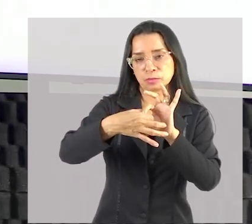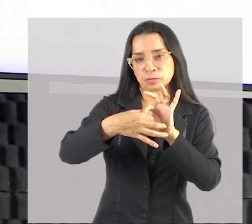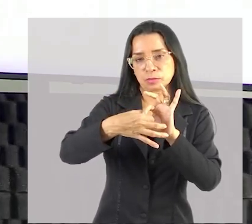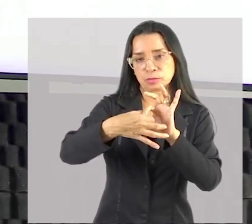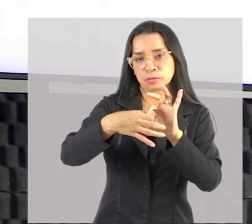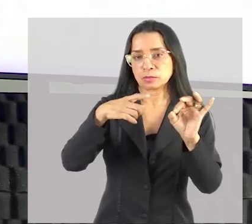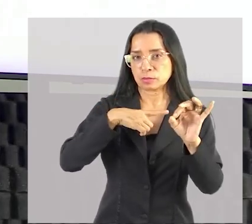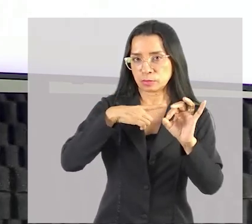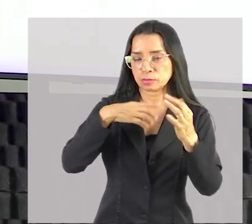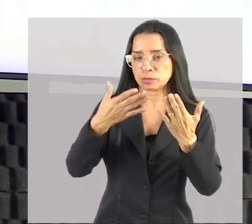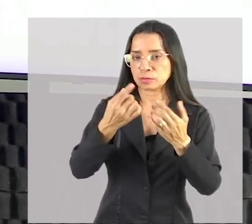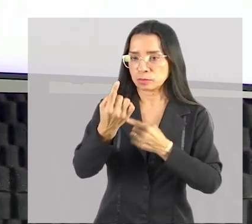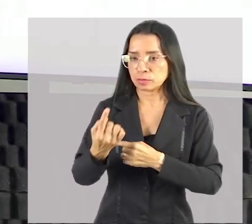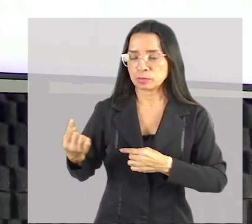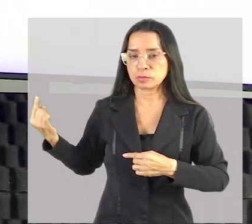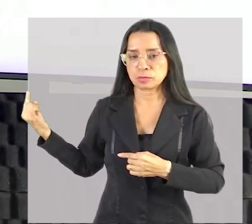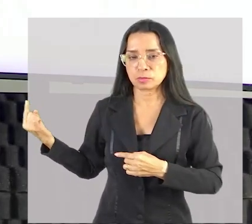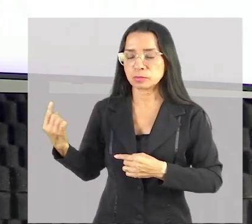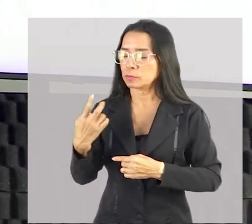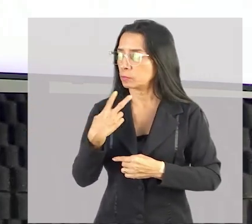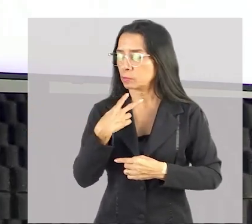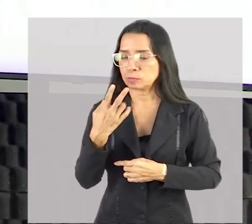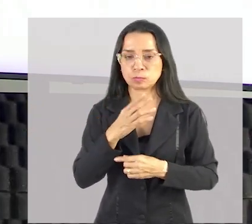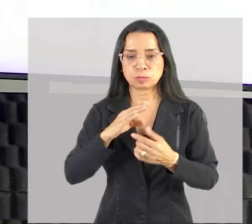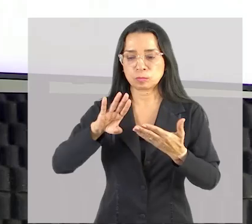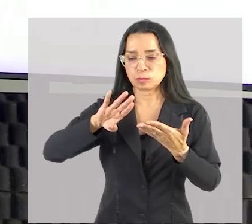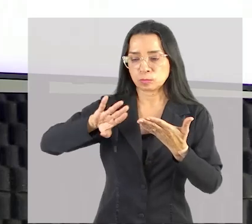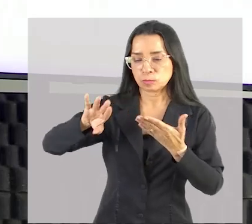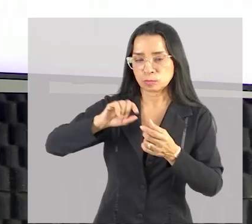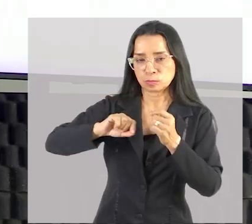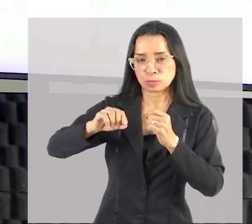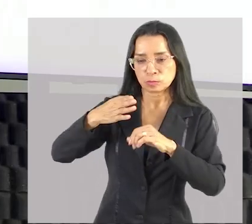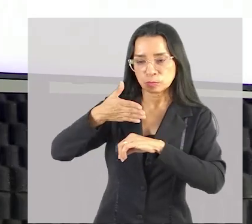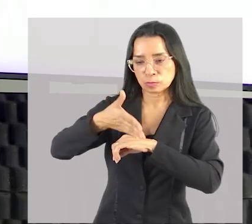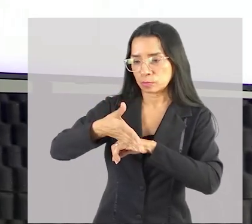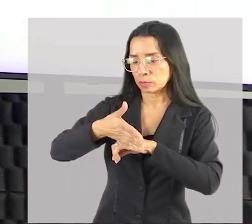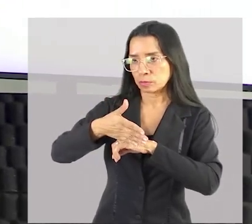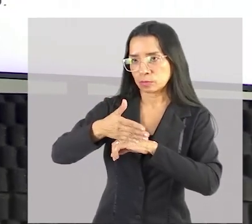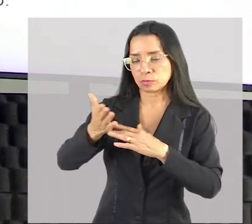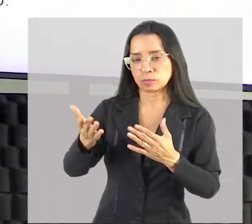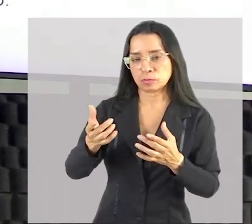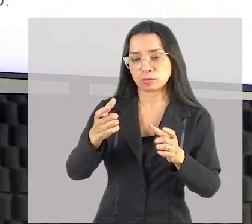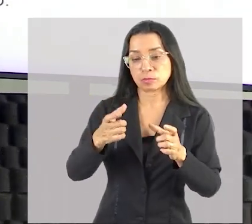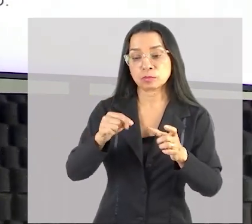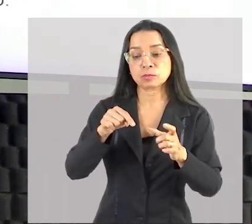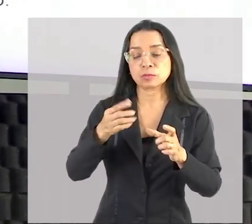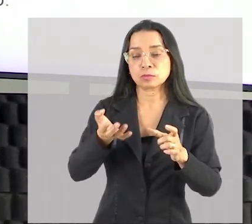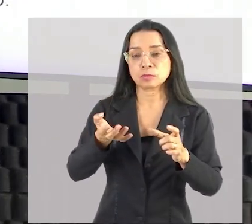ele. Ó. Eu não posso tirar ou entrar onde eu quiser dentro do anel.